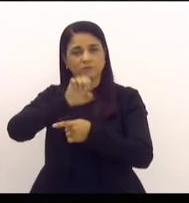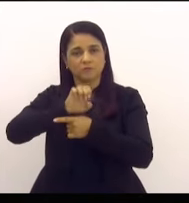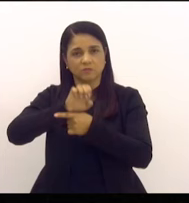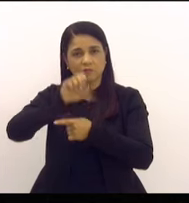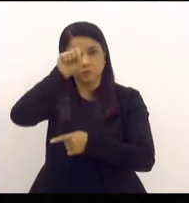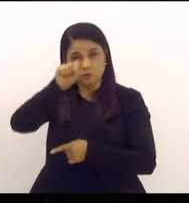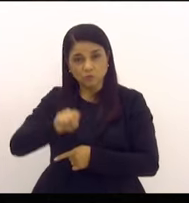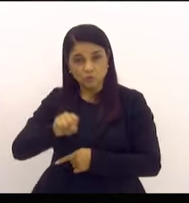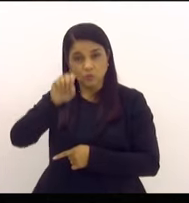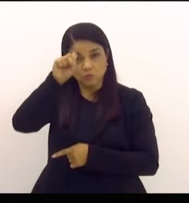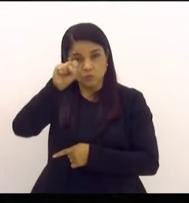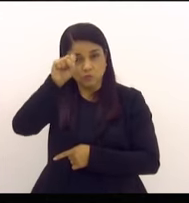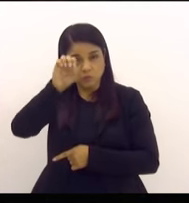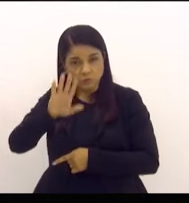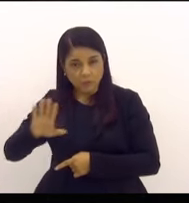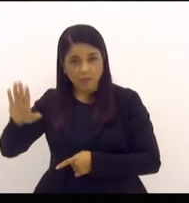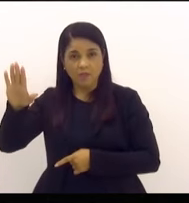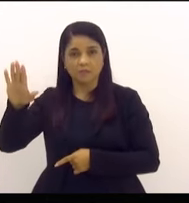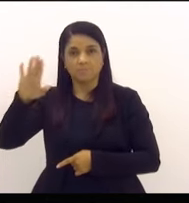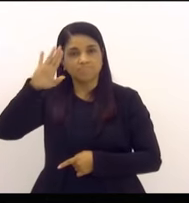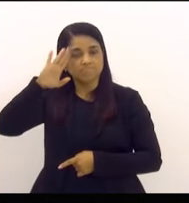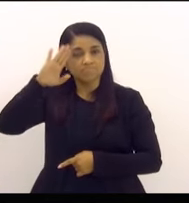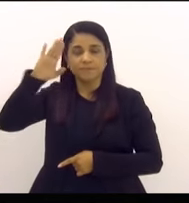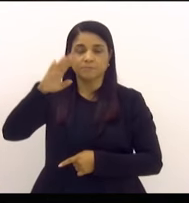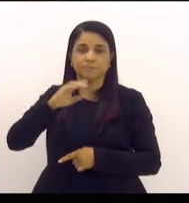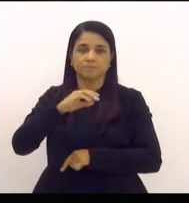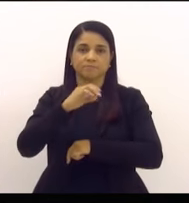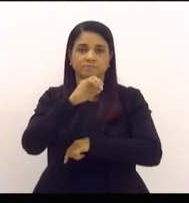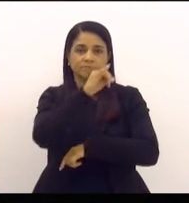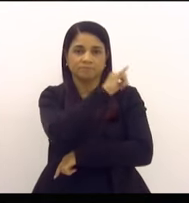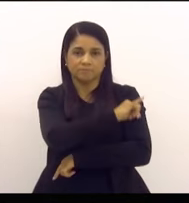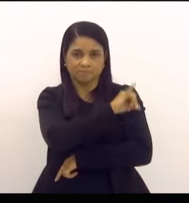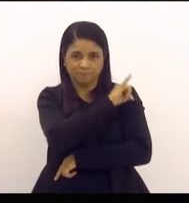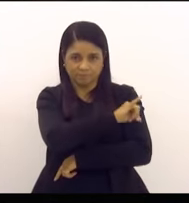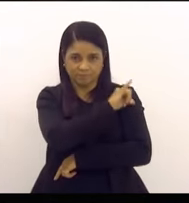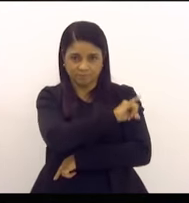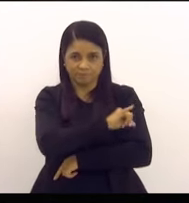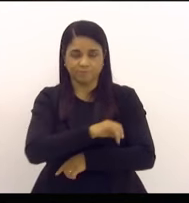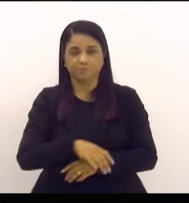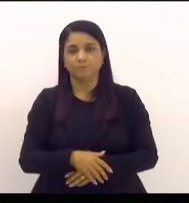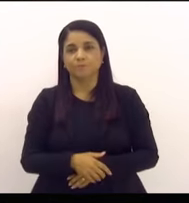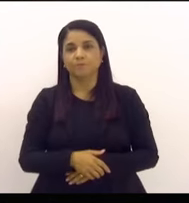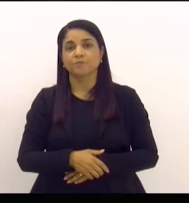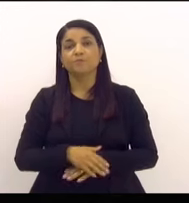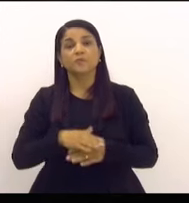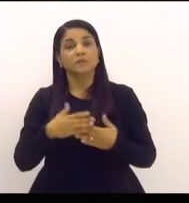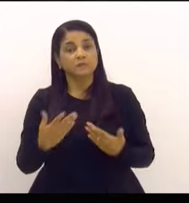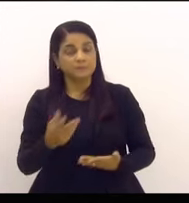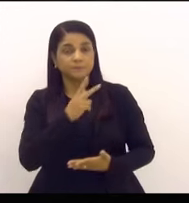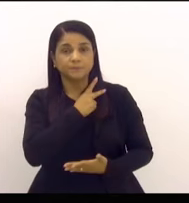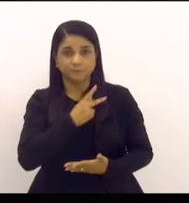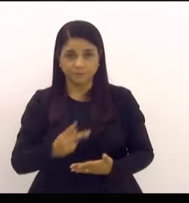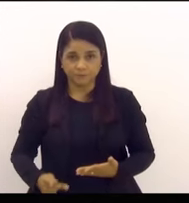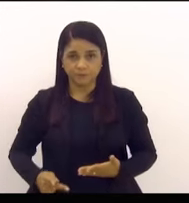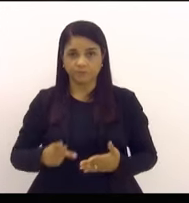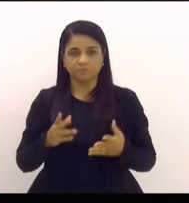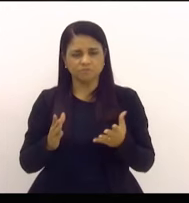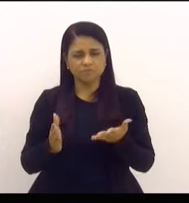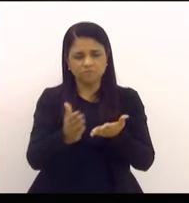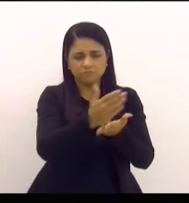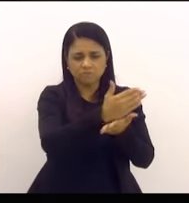Sul-Sudeste, principalmente ao estado do Rio de Janeiro. Senhor presidente, no orçamento